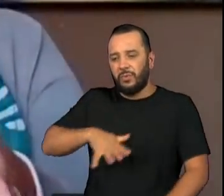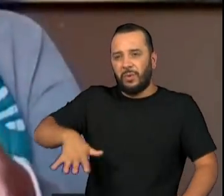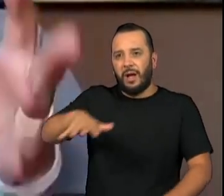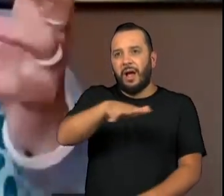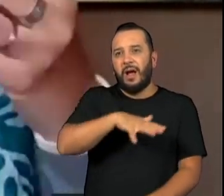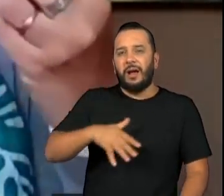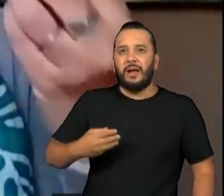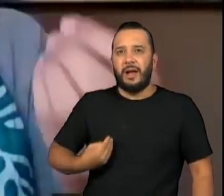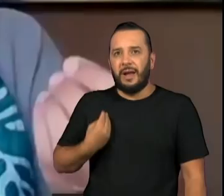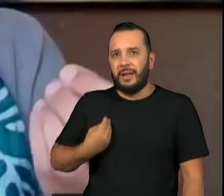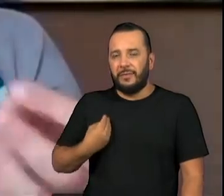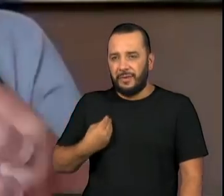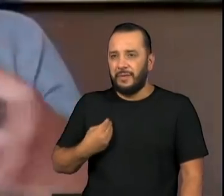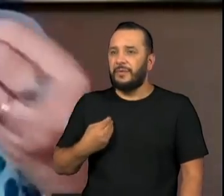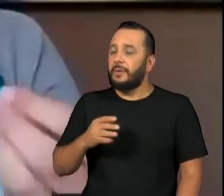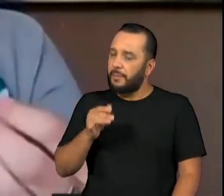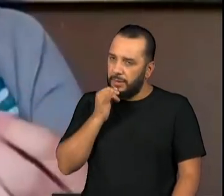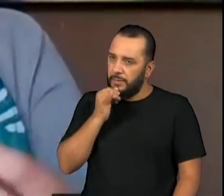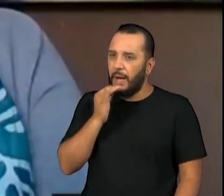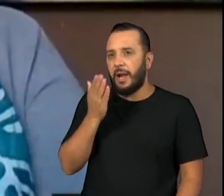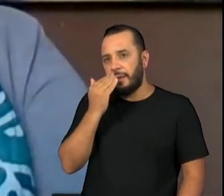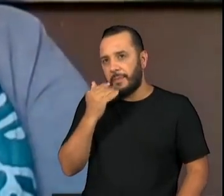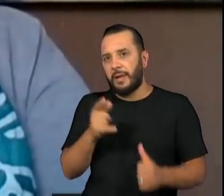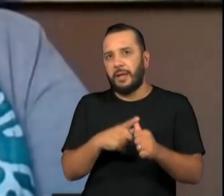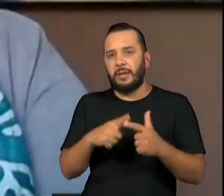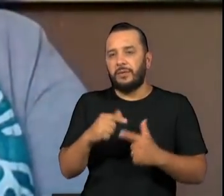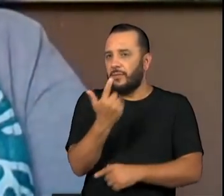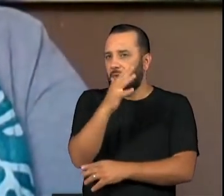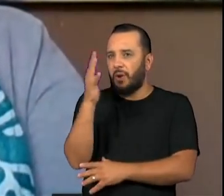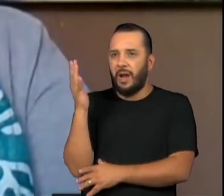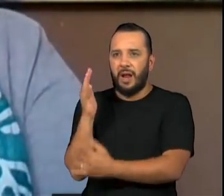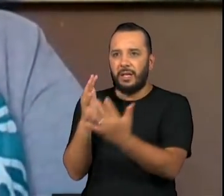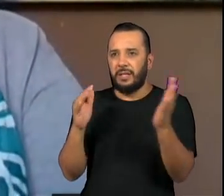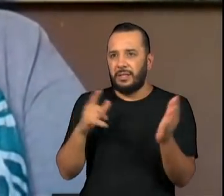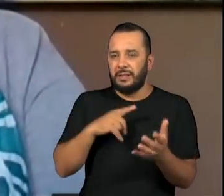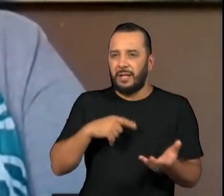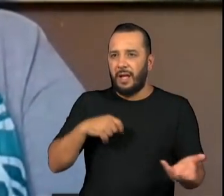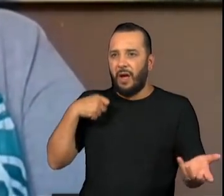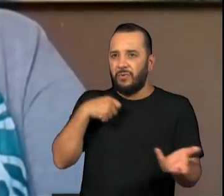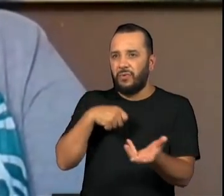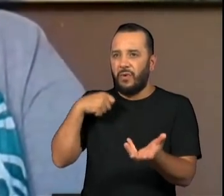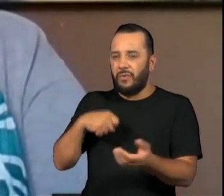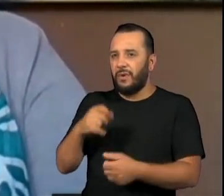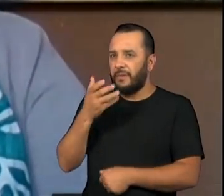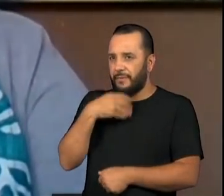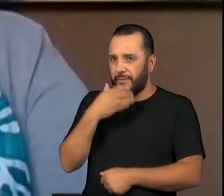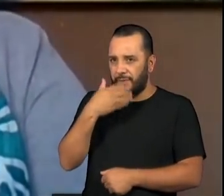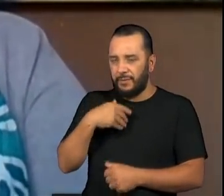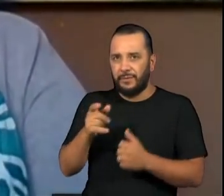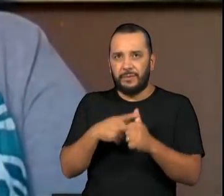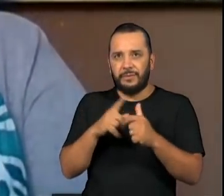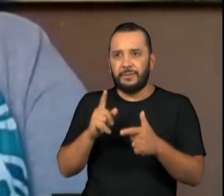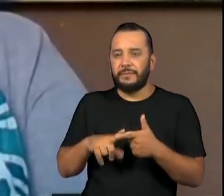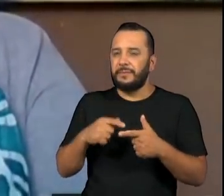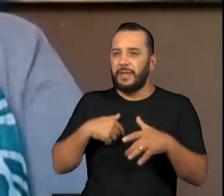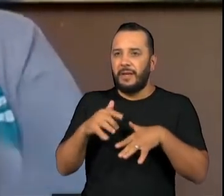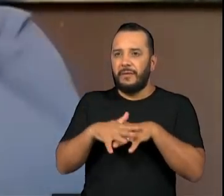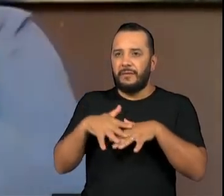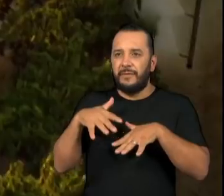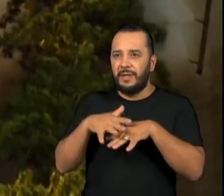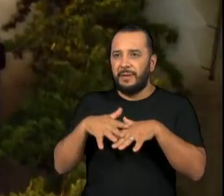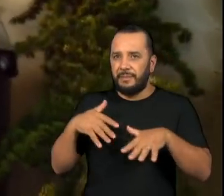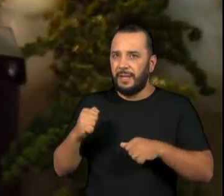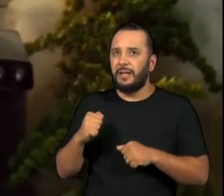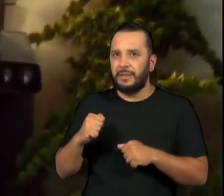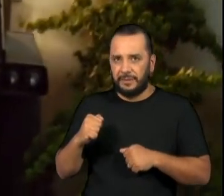nos alimentos naturais da floresta que esse animal consome, nos frutos, nas fibras vegetais. Então, a